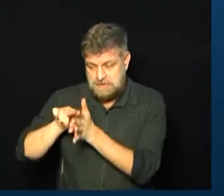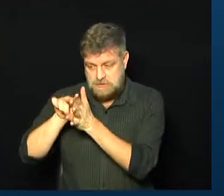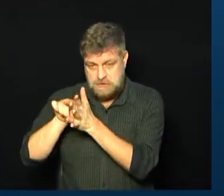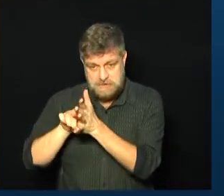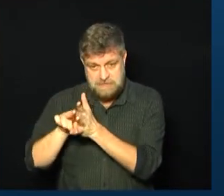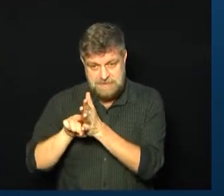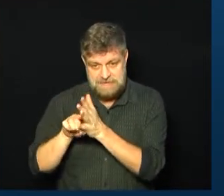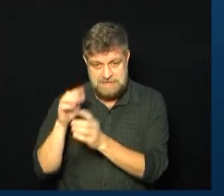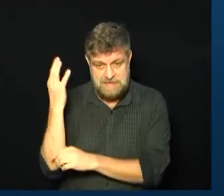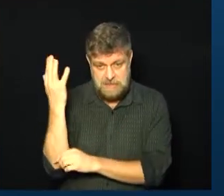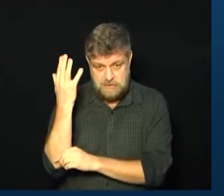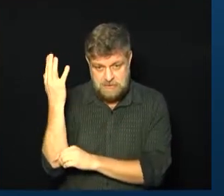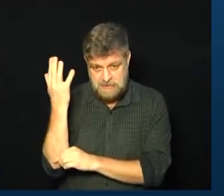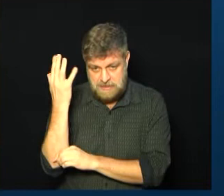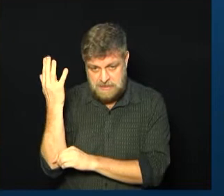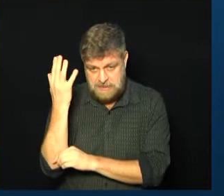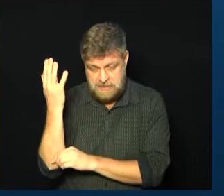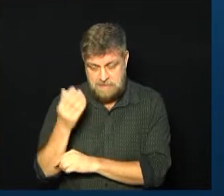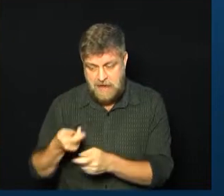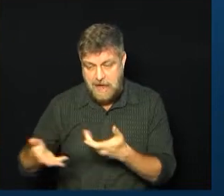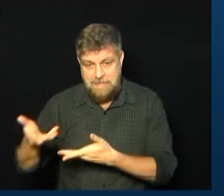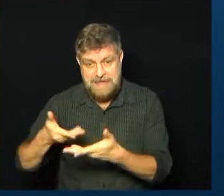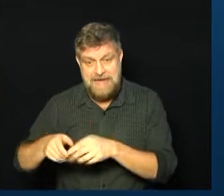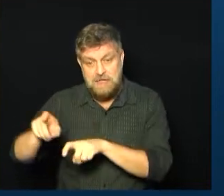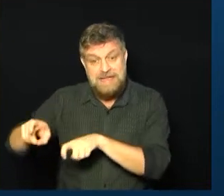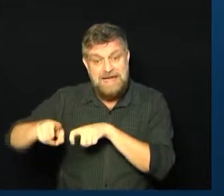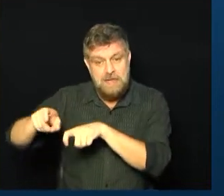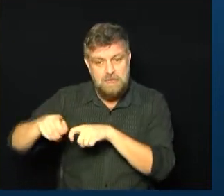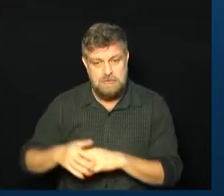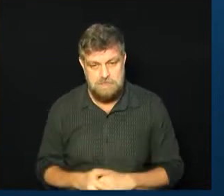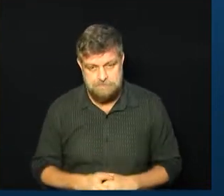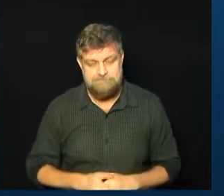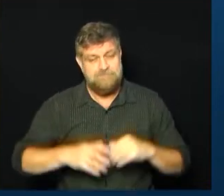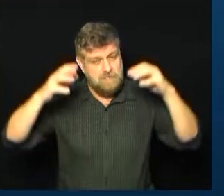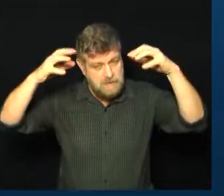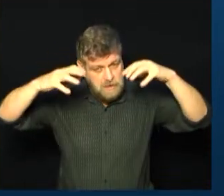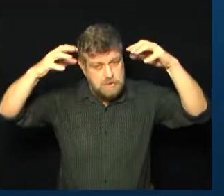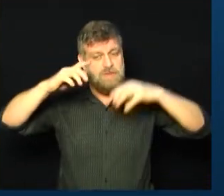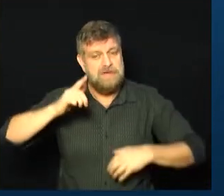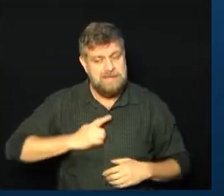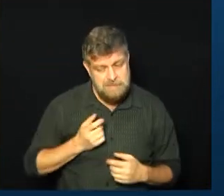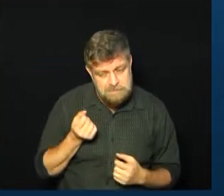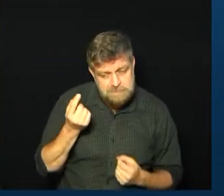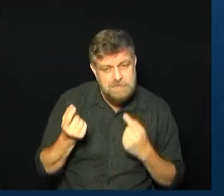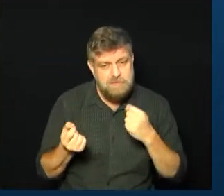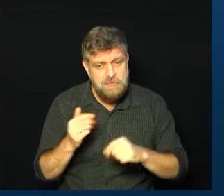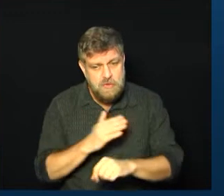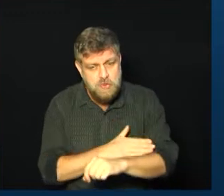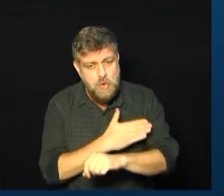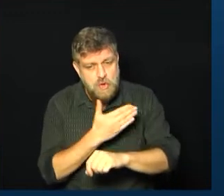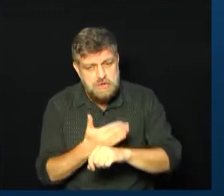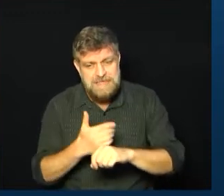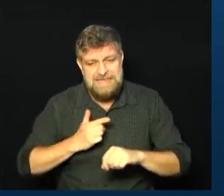Pesquisas Meteorológicas e Climáticas Aplicadas à Agricultura. A chuva deve aparecer em alguns momentos do dia,